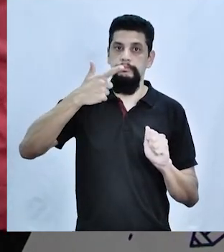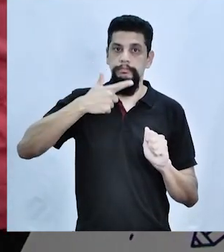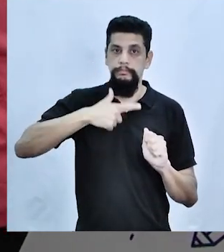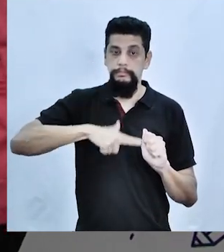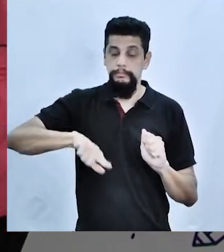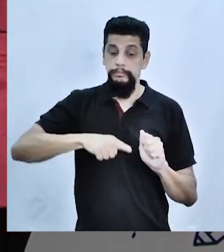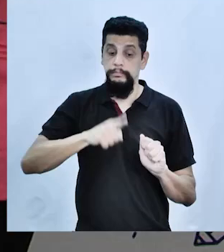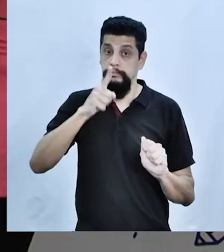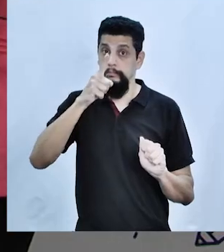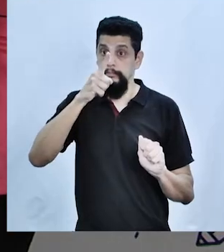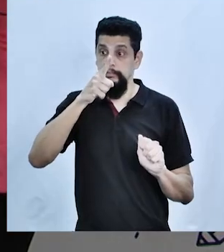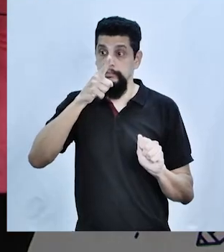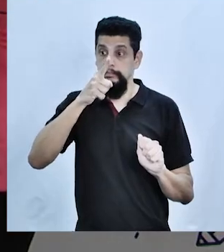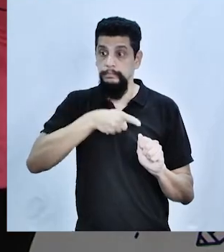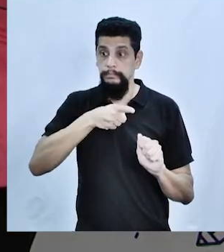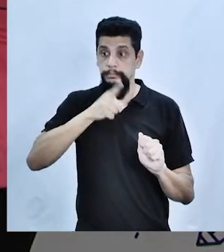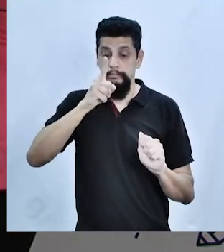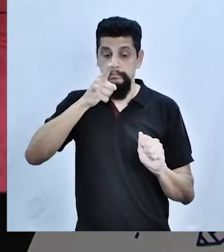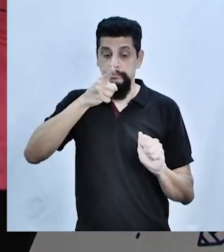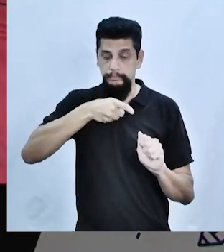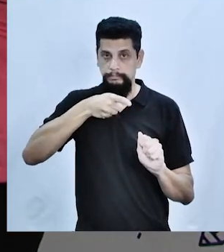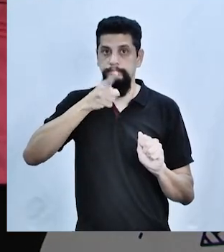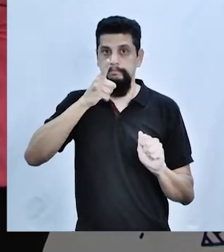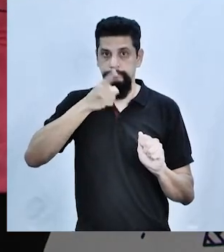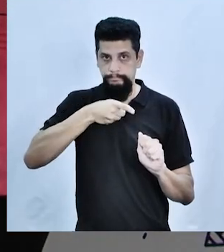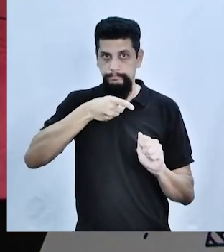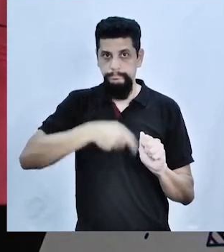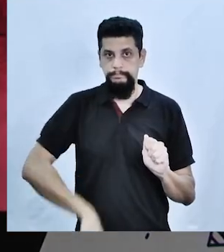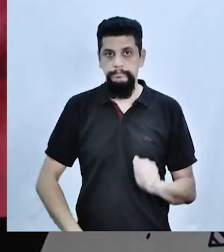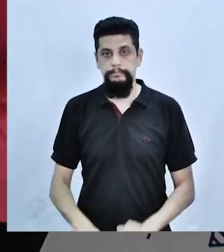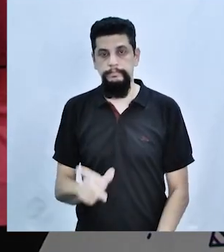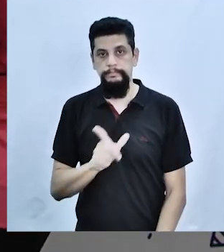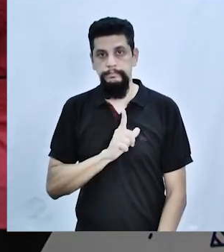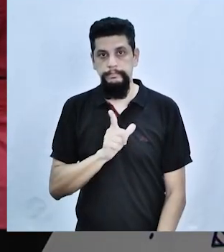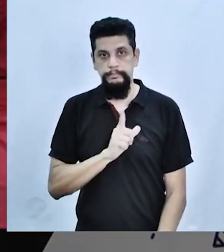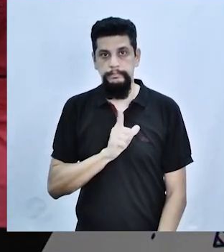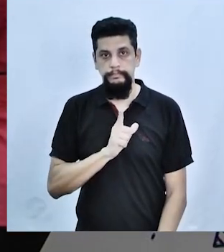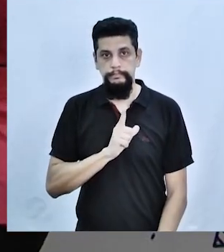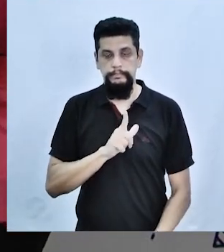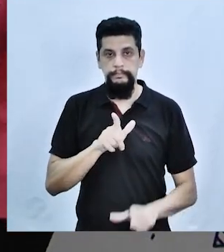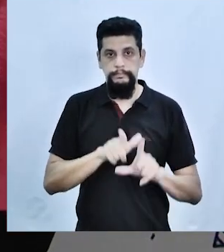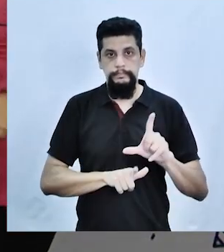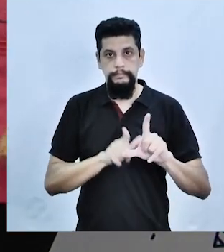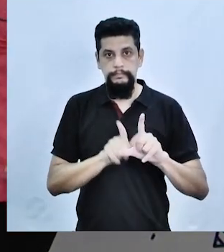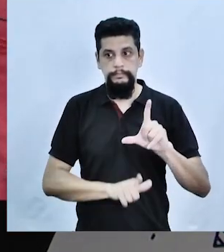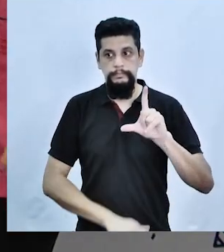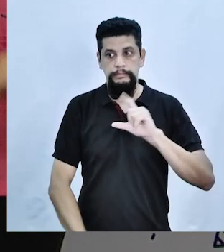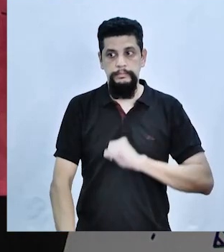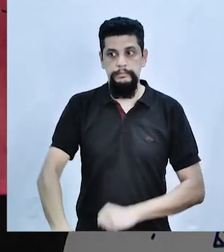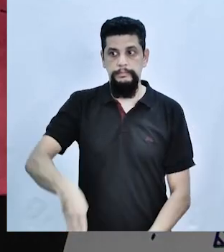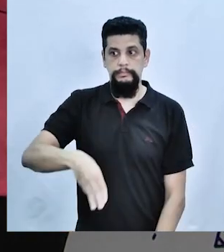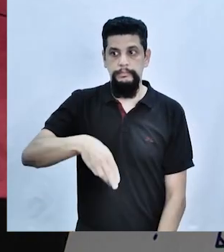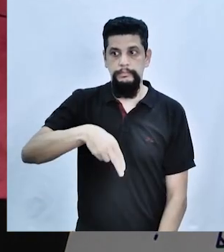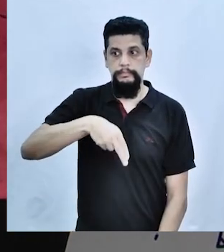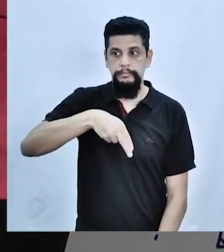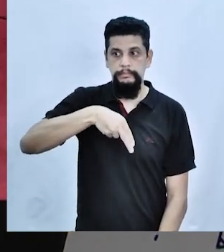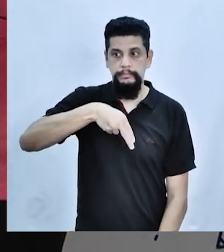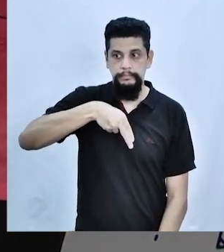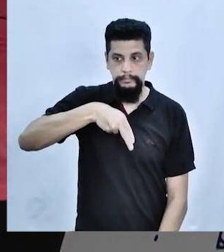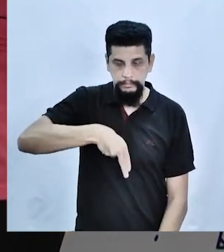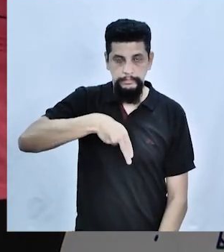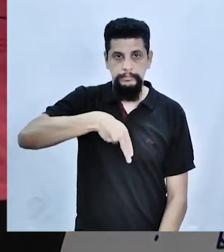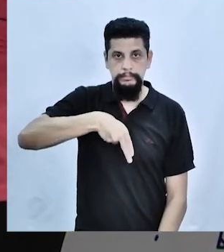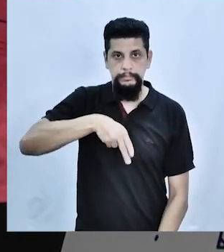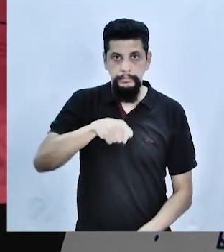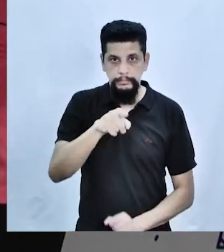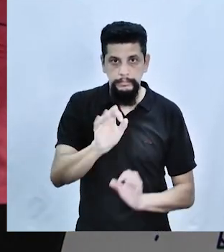outro A com acento agudo, aquele acento bem em cima da letra A. E temos também a letra M. Então você